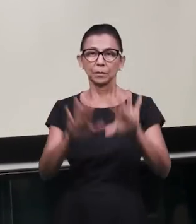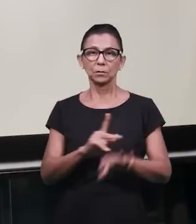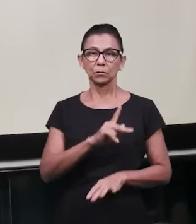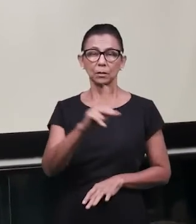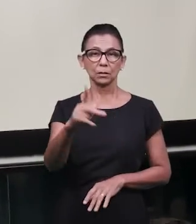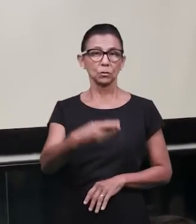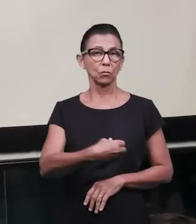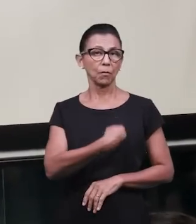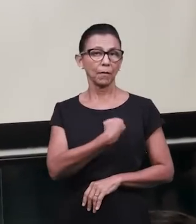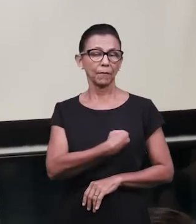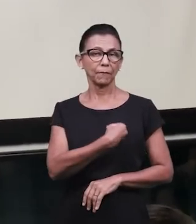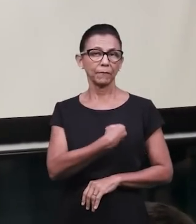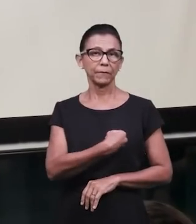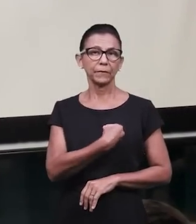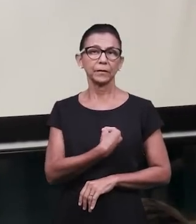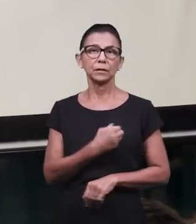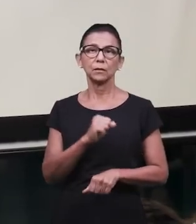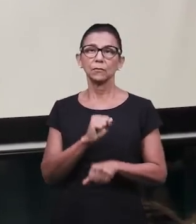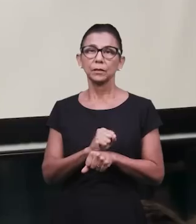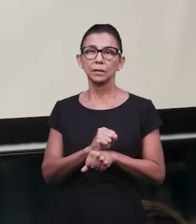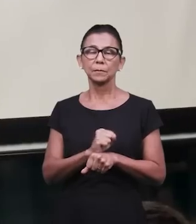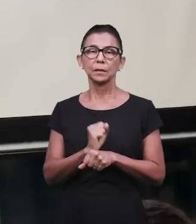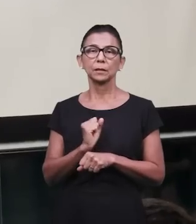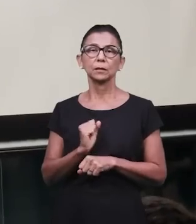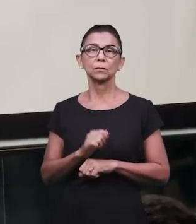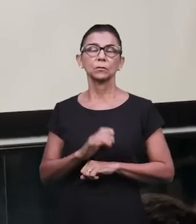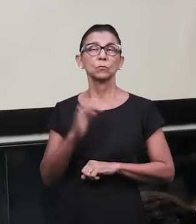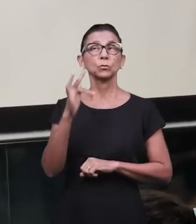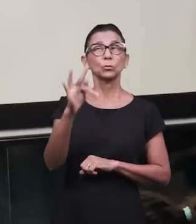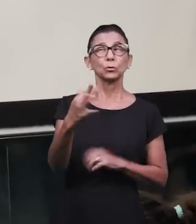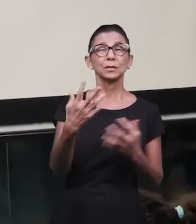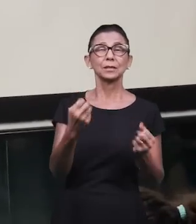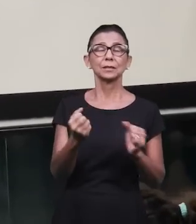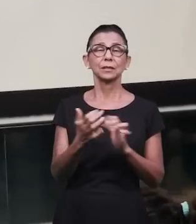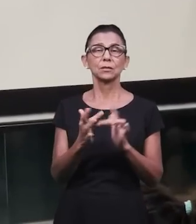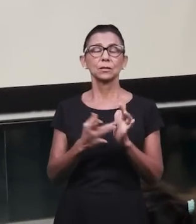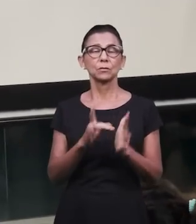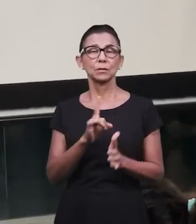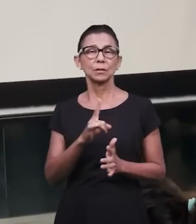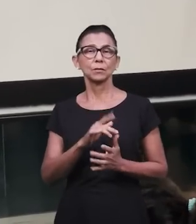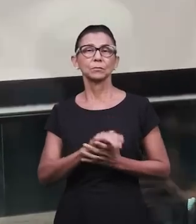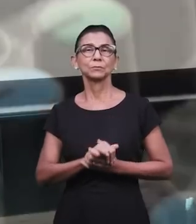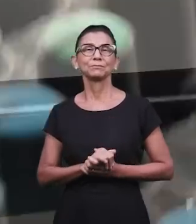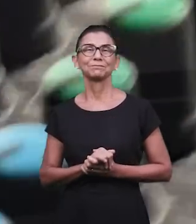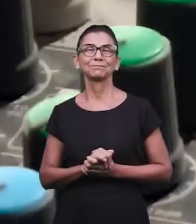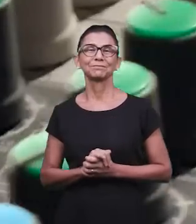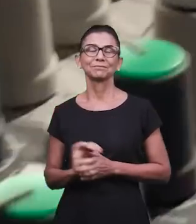vida. Não espere um momento, não espere uma outra oportunidade. Receba o Senhor hoje.